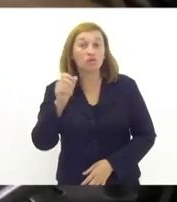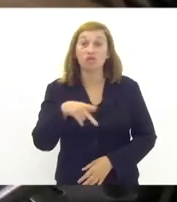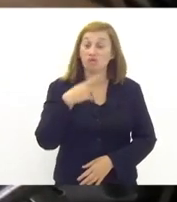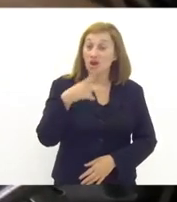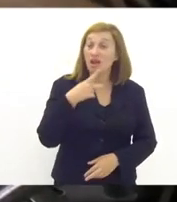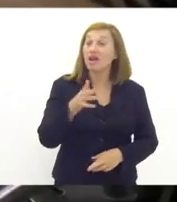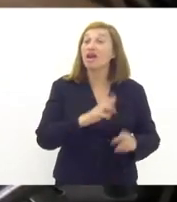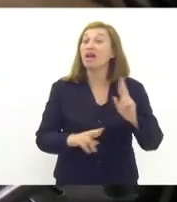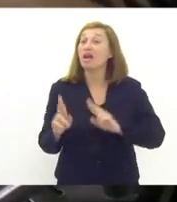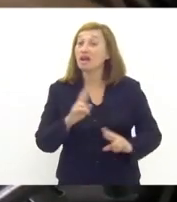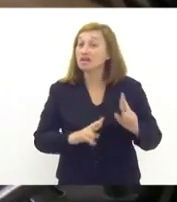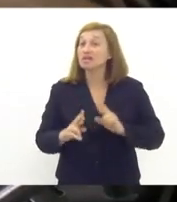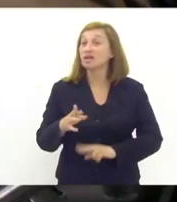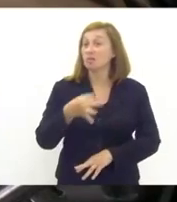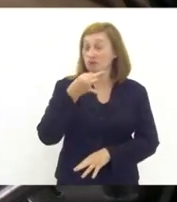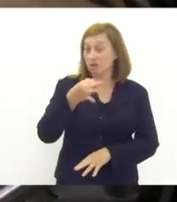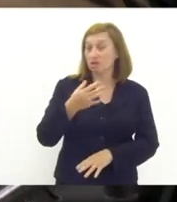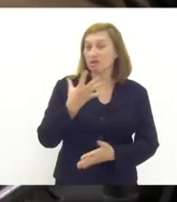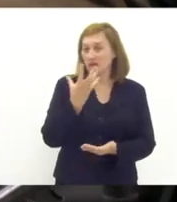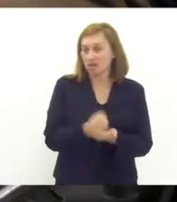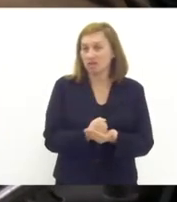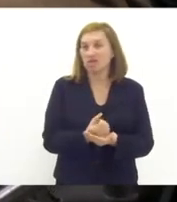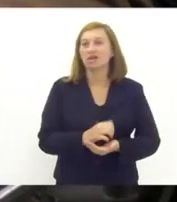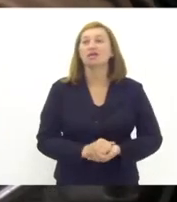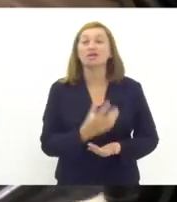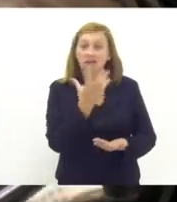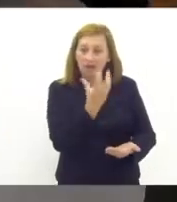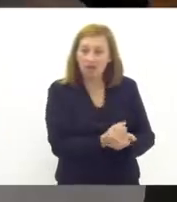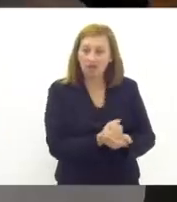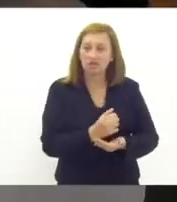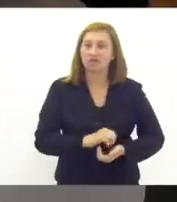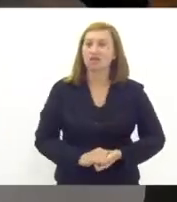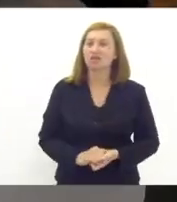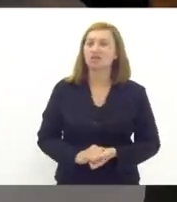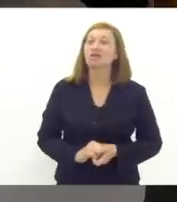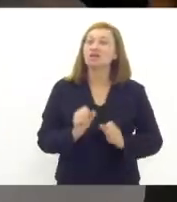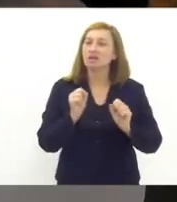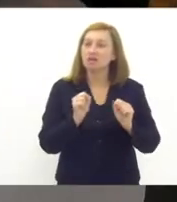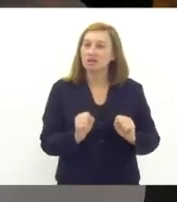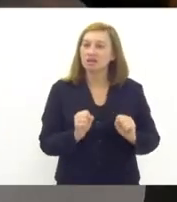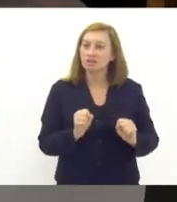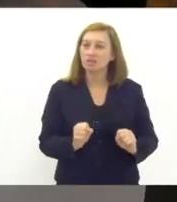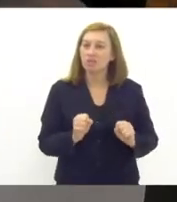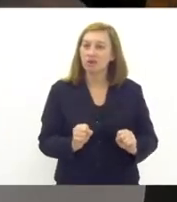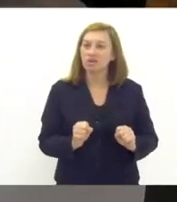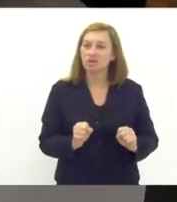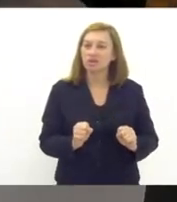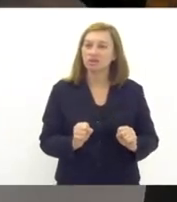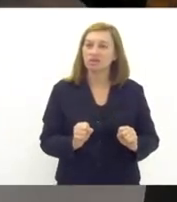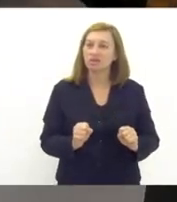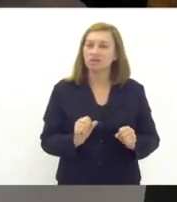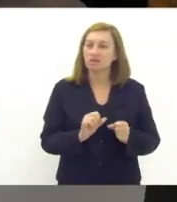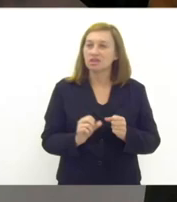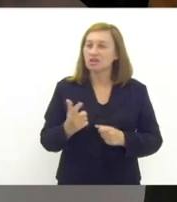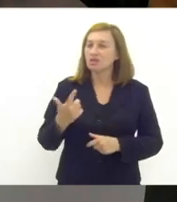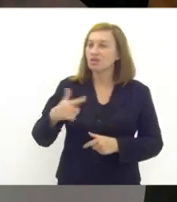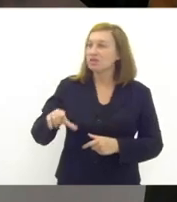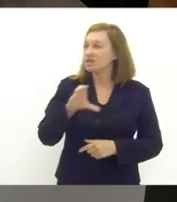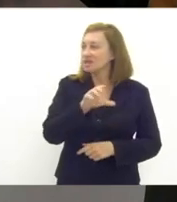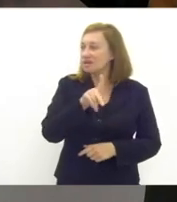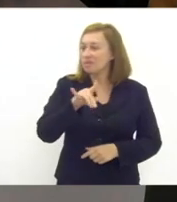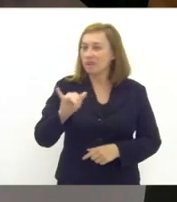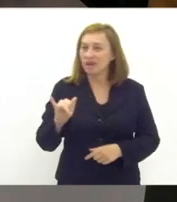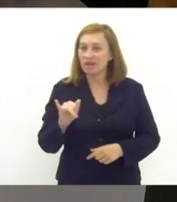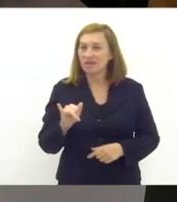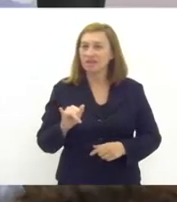em relação ao que eu opinei, né? Está registrado. Está registrado, que a gente possa fazer outras CPIs